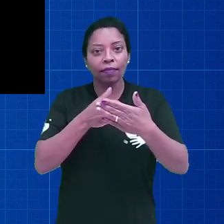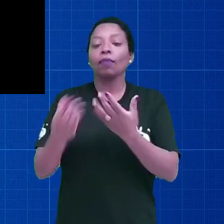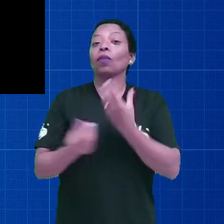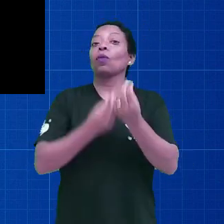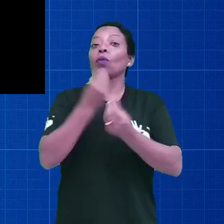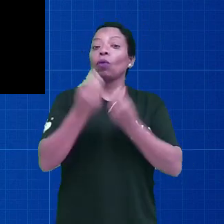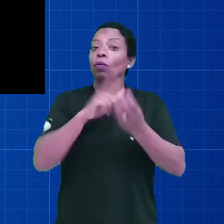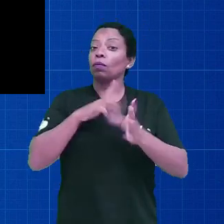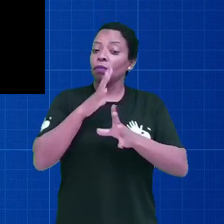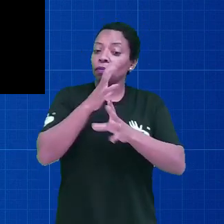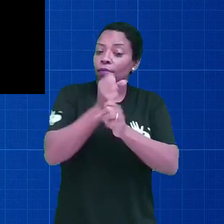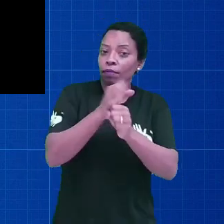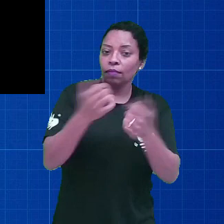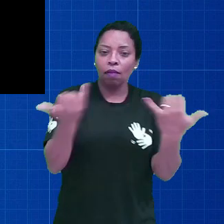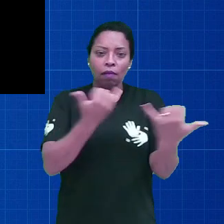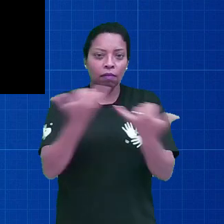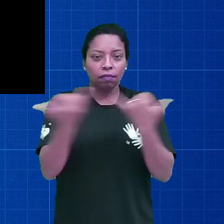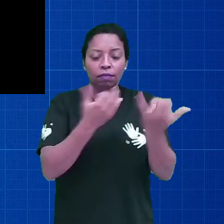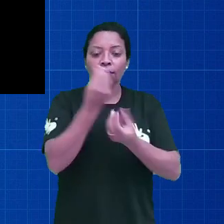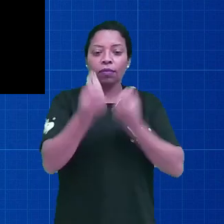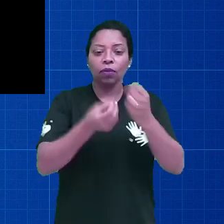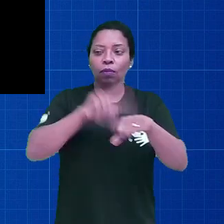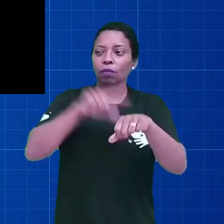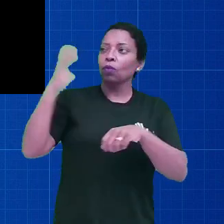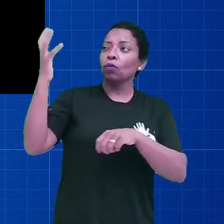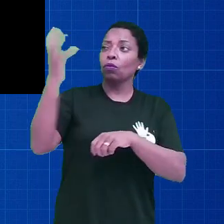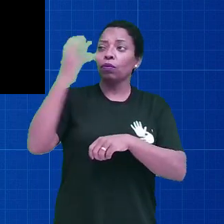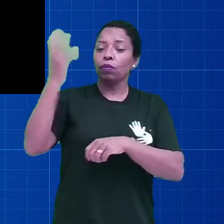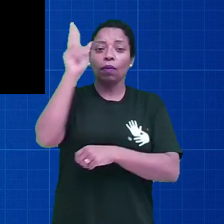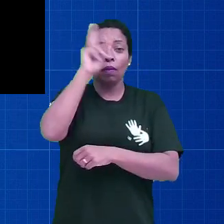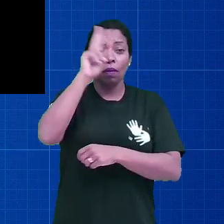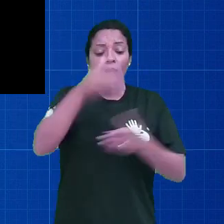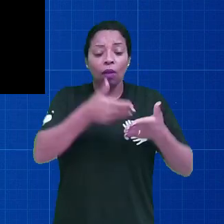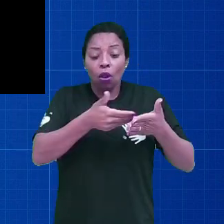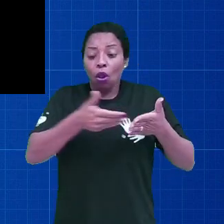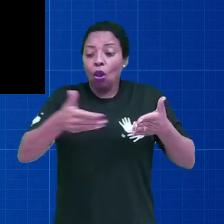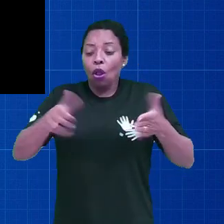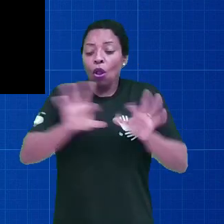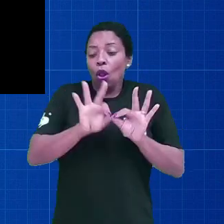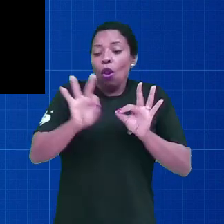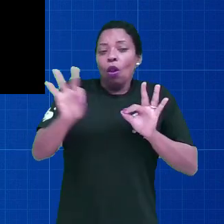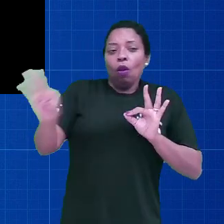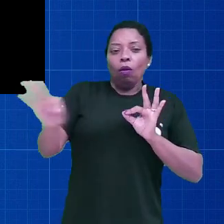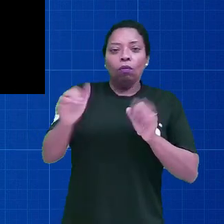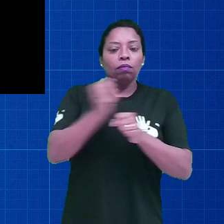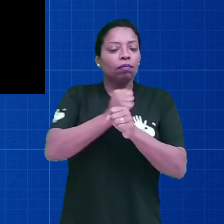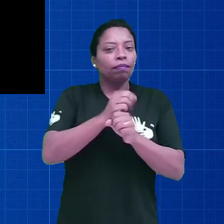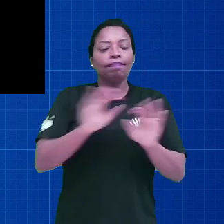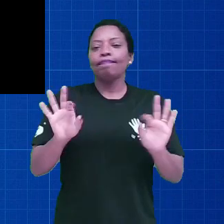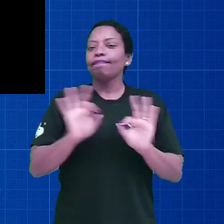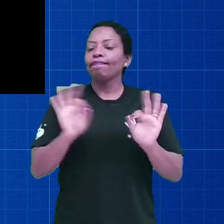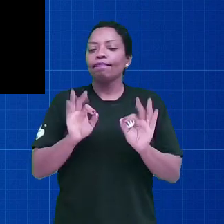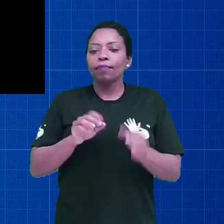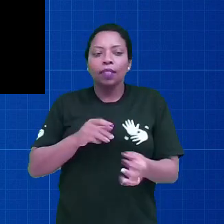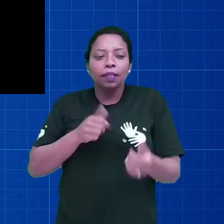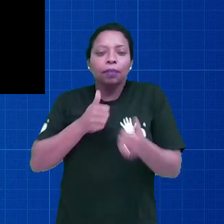dados, né, dados históricos meteorológicos, nós não temos um tempo muito longo, né? E quando essa